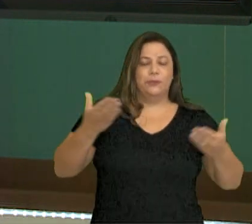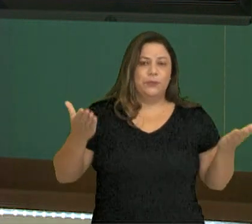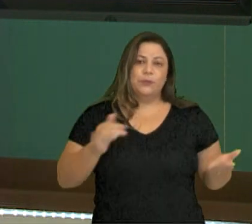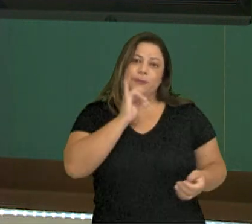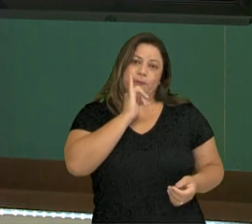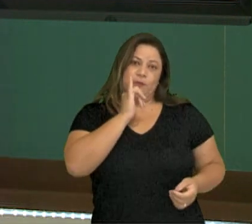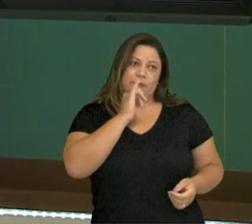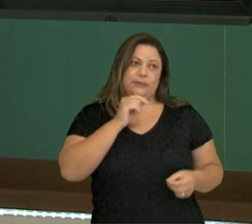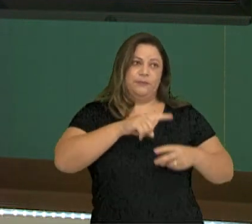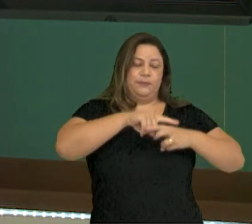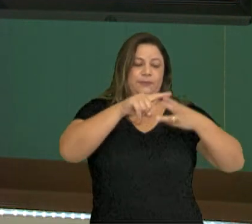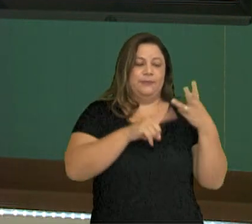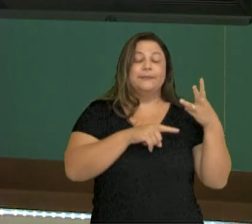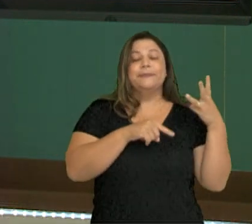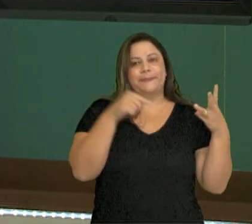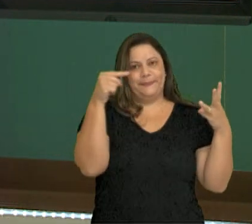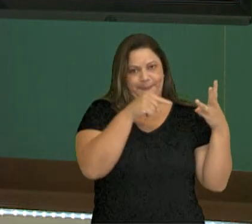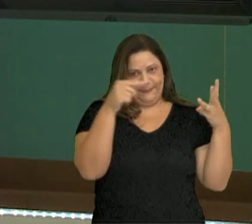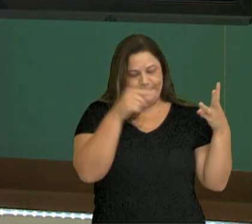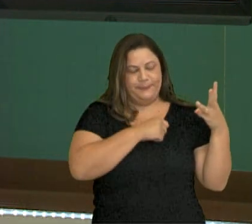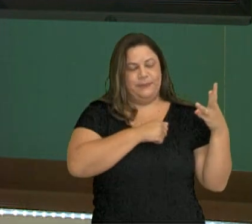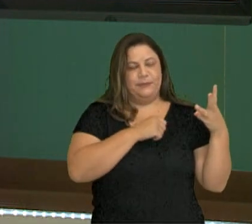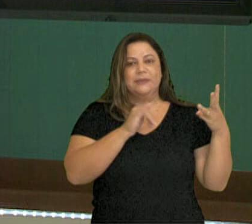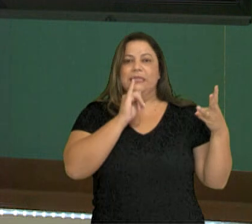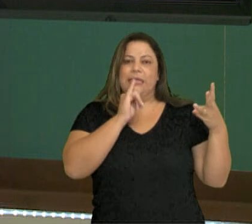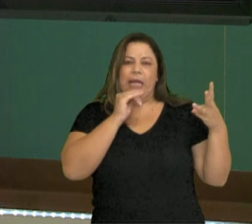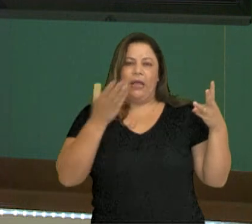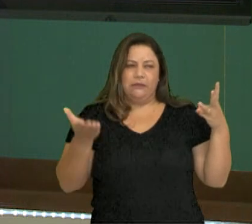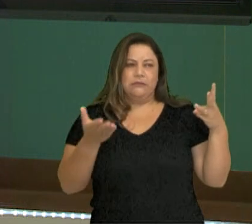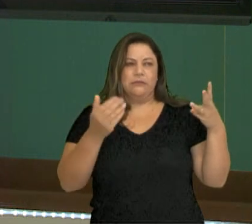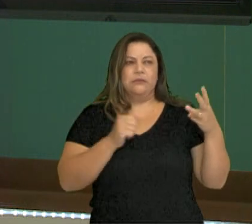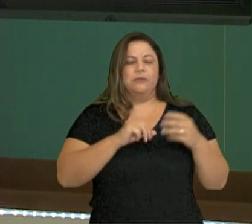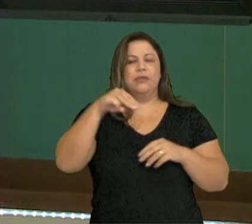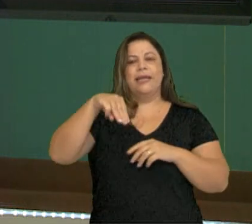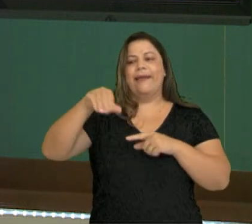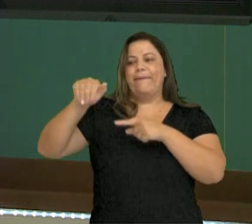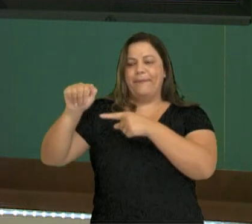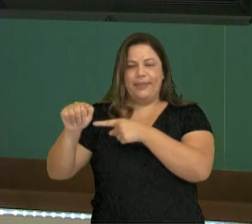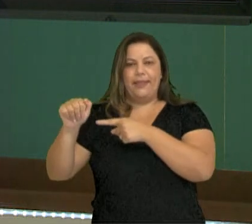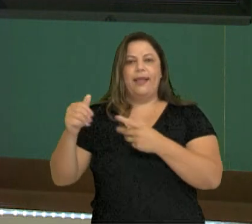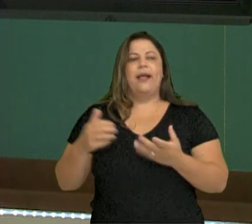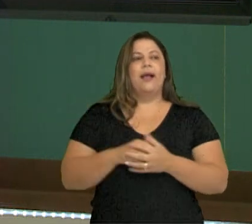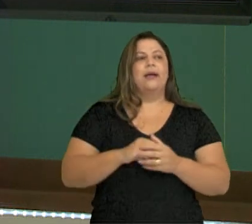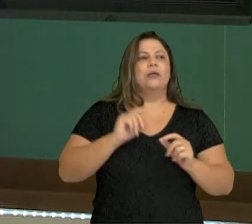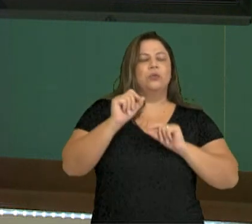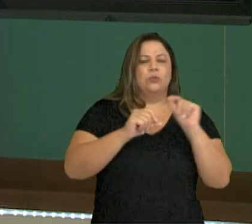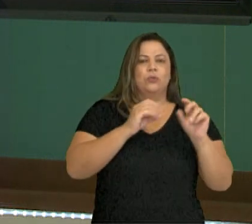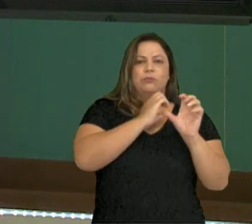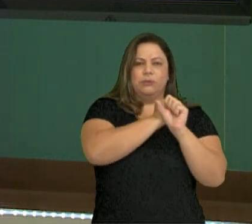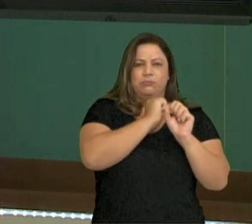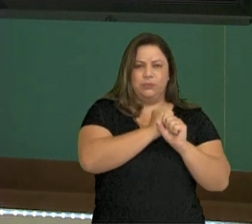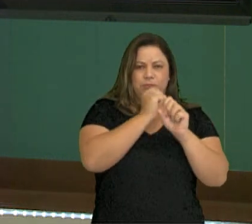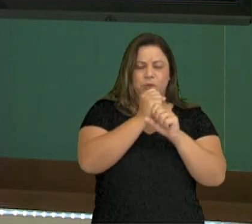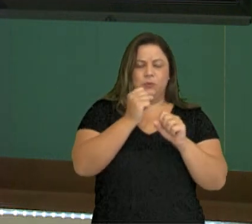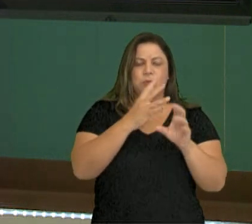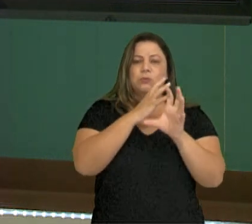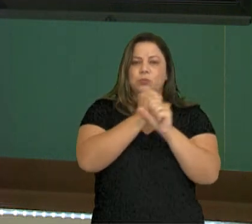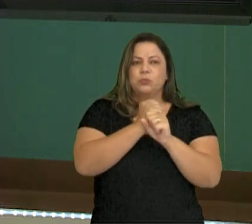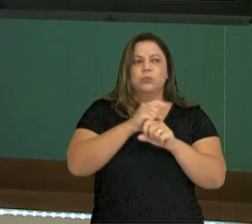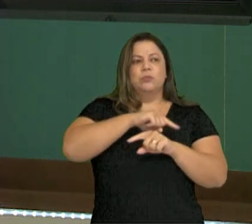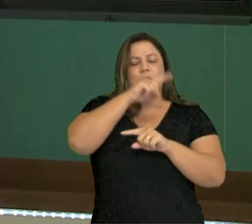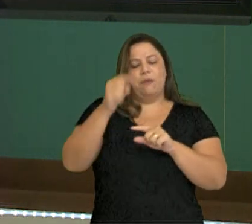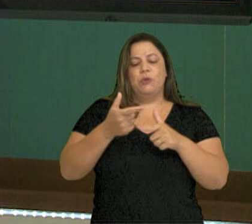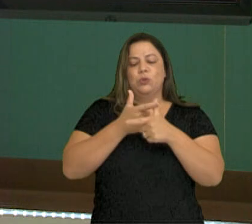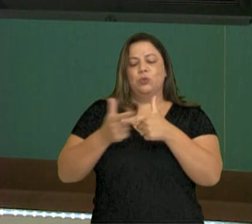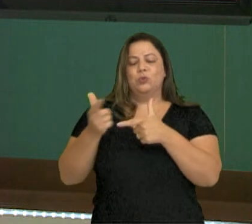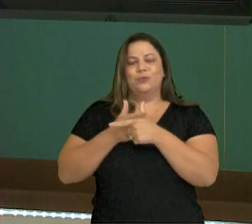tenho 3 bonequinhos. Por exemplo, eu quero saber a massa deles. Eu pego a massa do primeiro, do segundo e do terceiro, somo e vou